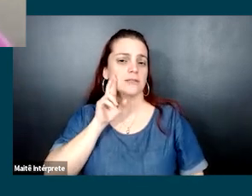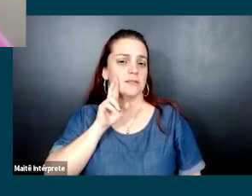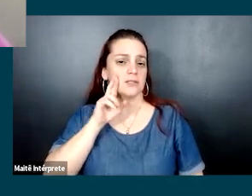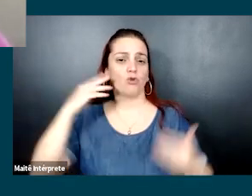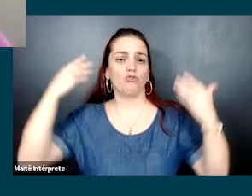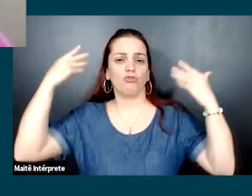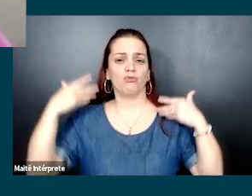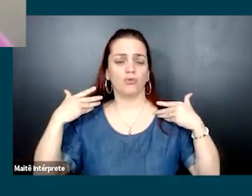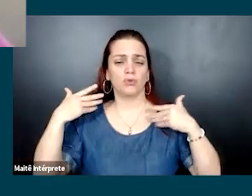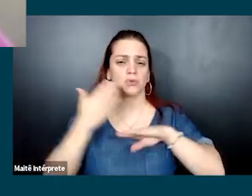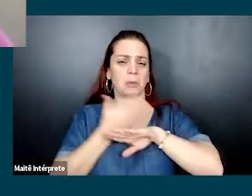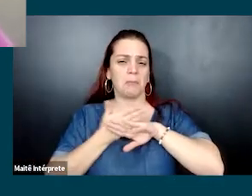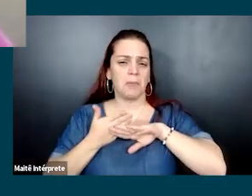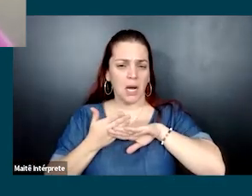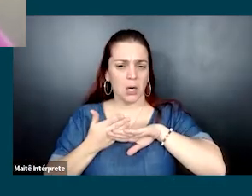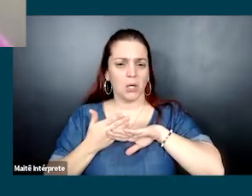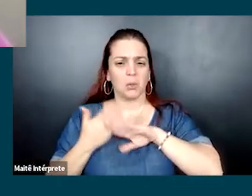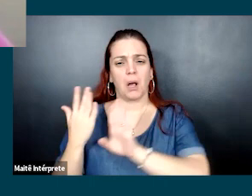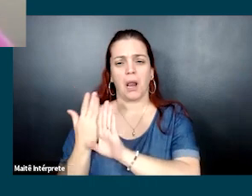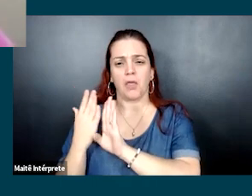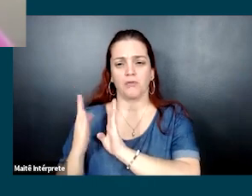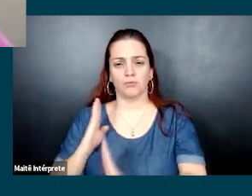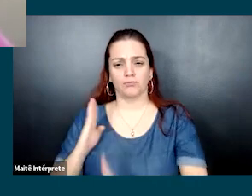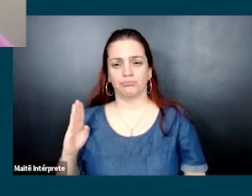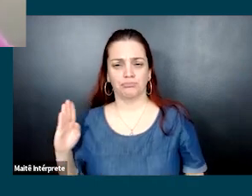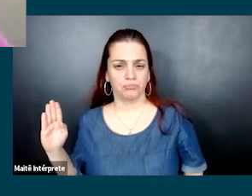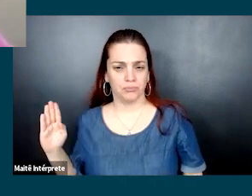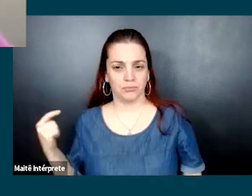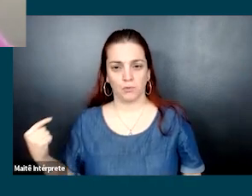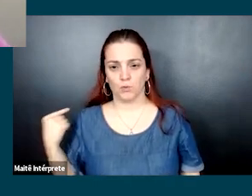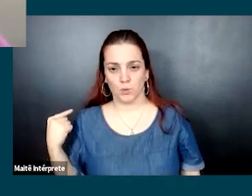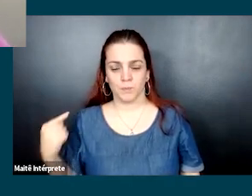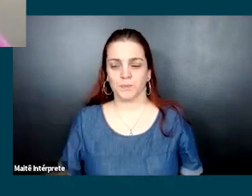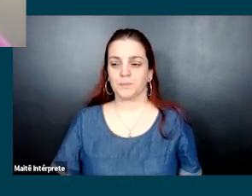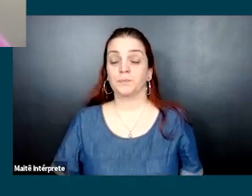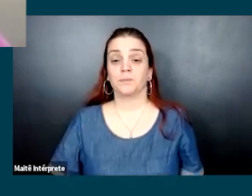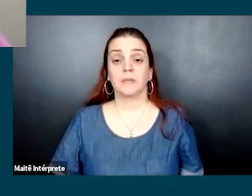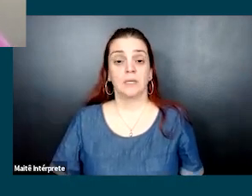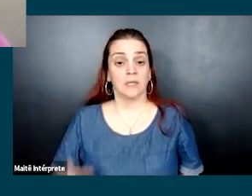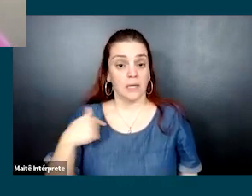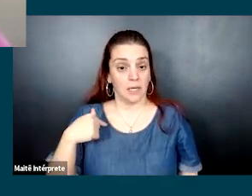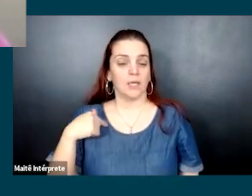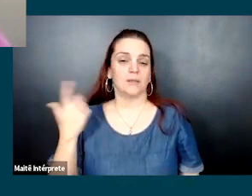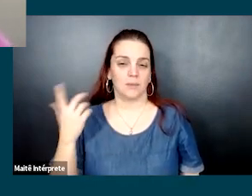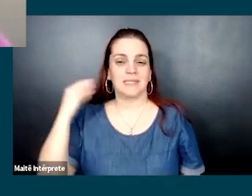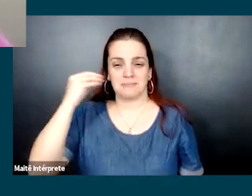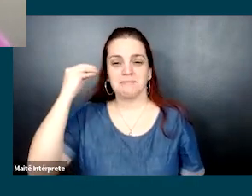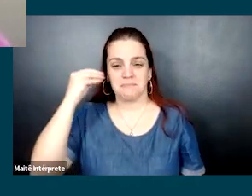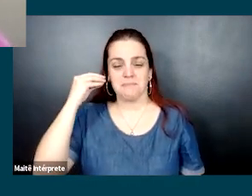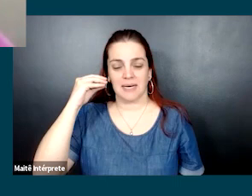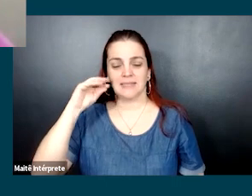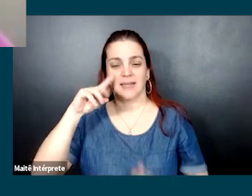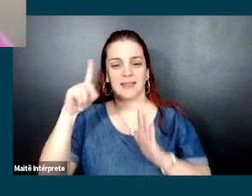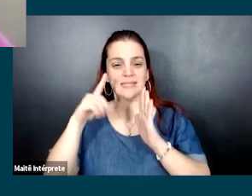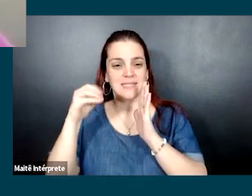camisa rosa, e aqui no fundo, na minha parede, é uma parede branca, eu tenho uns livros aqui também ao fundo. Eu